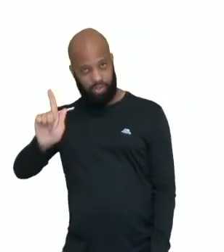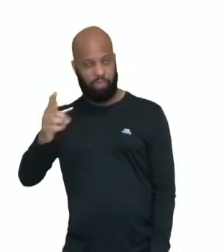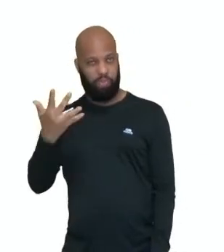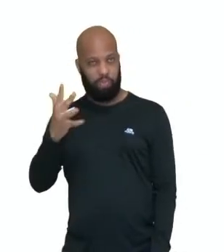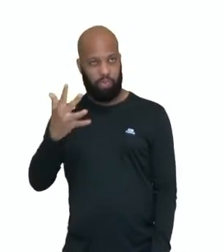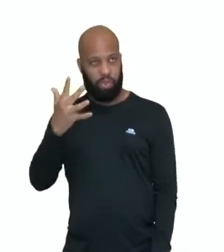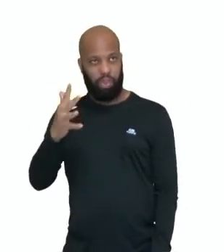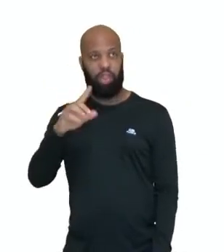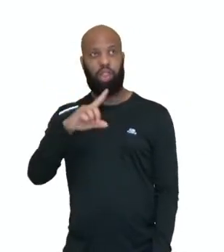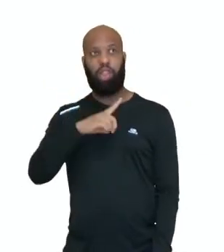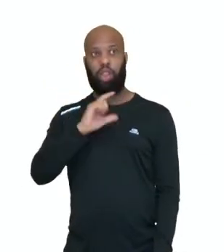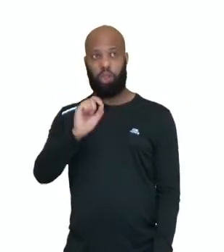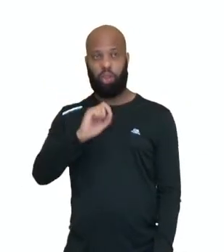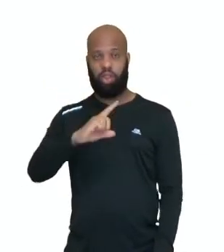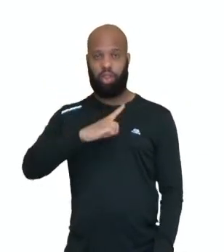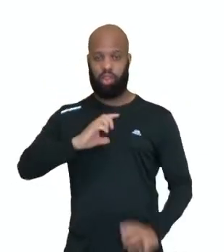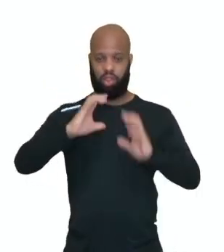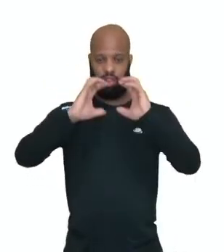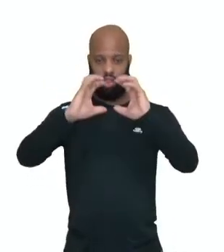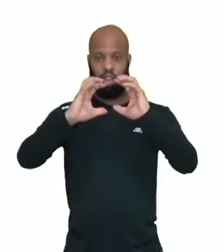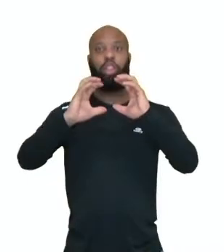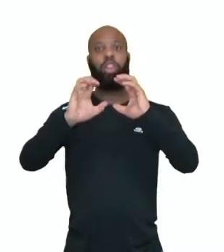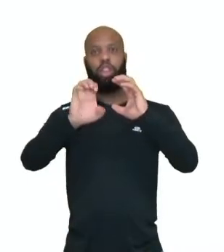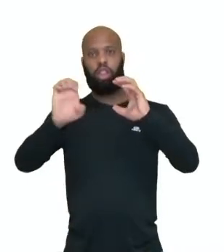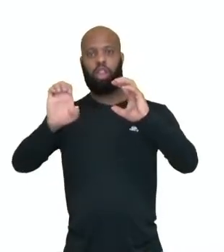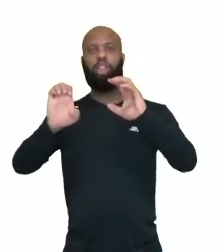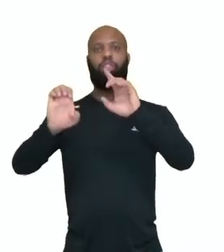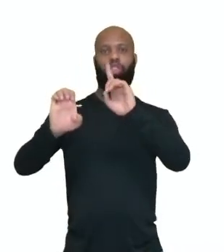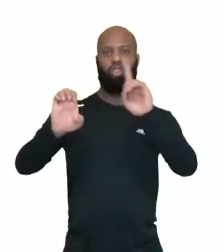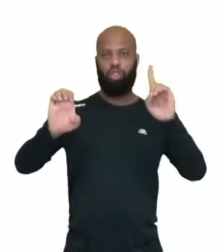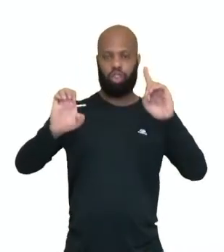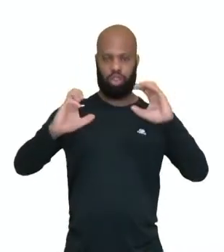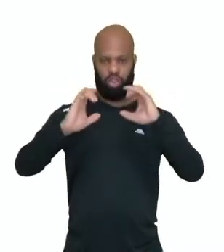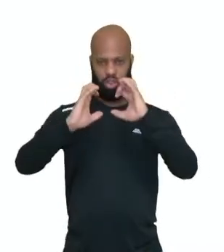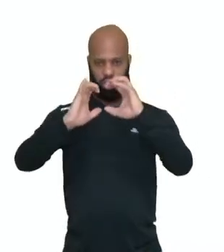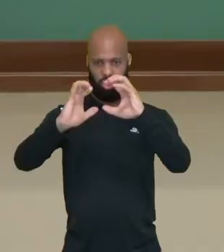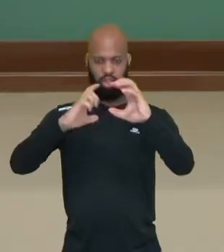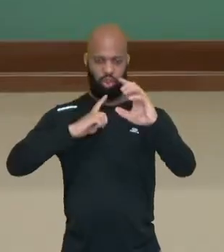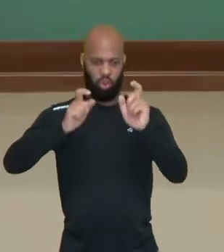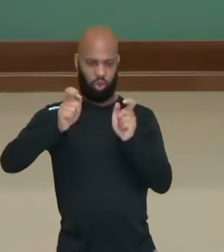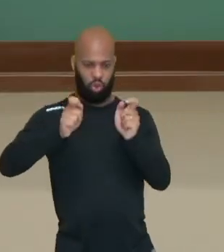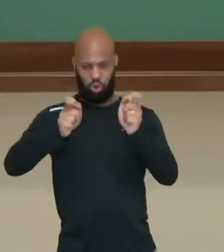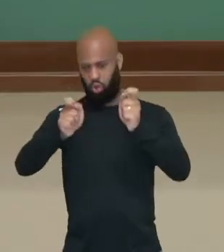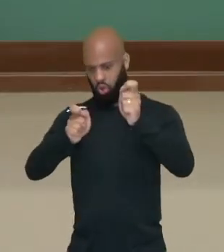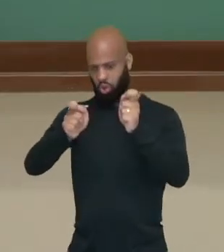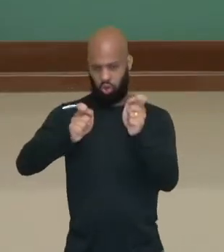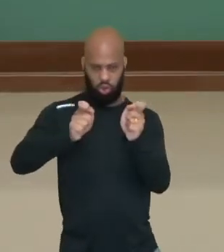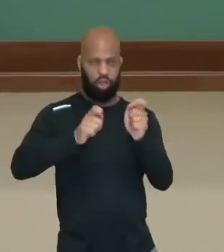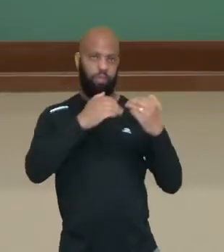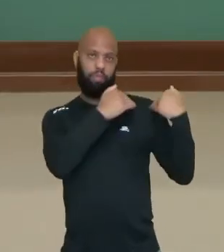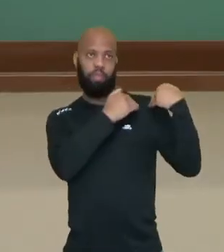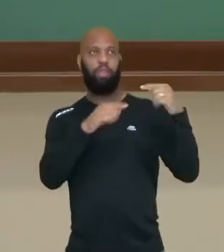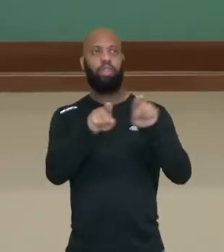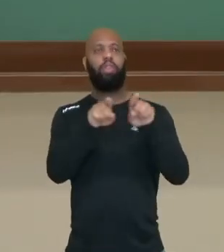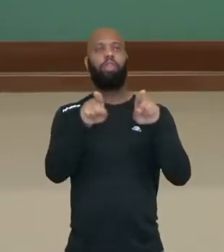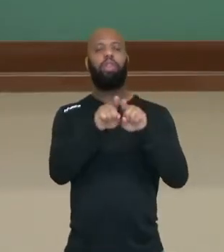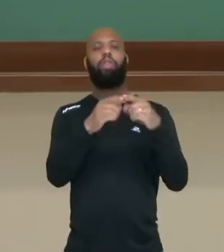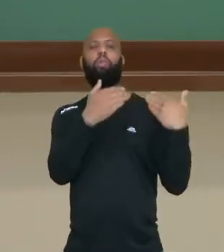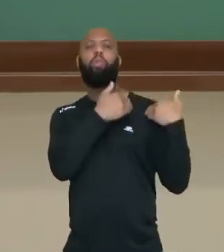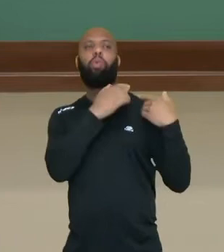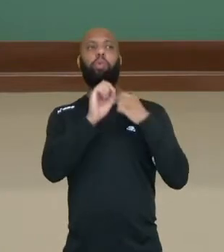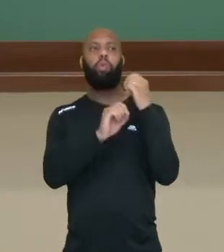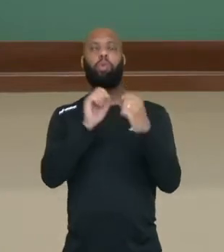gramas, formado por dois hemisférios, direito e esquerdo, que se controlam, um controla o outro, e vai ser responsável, então, por